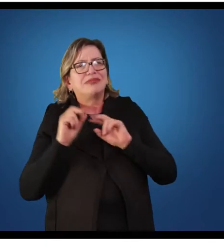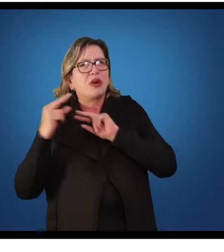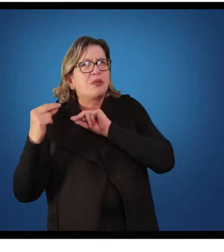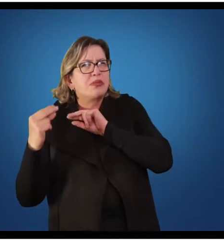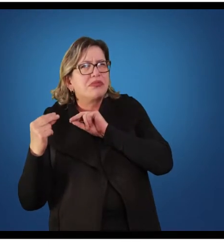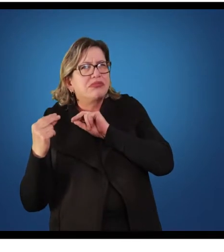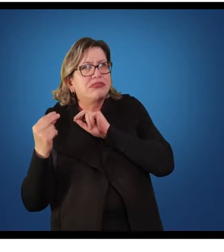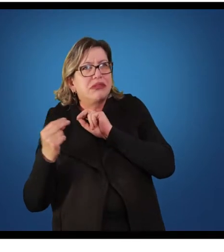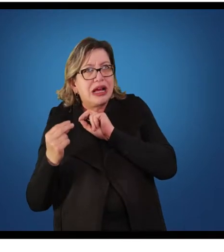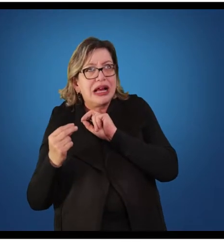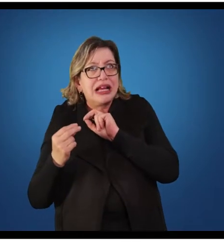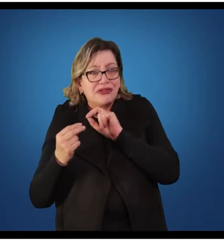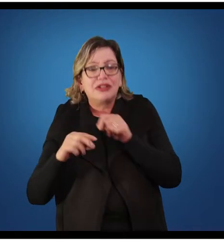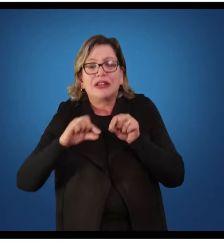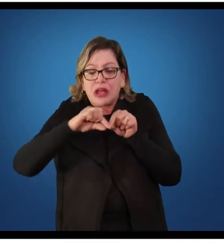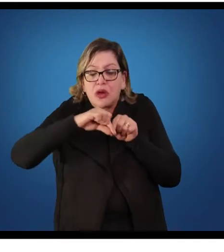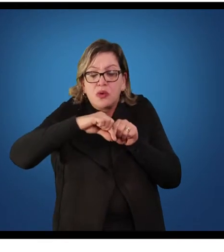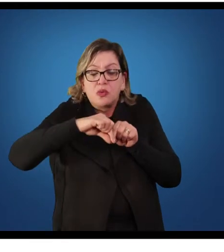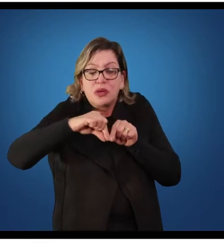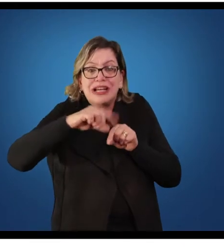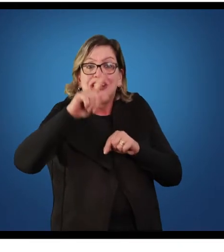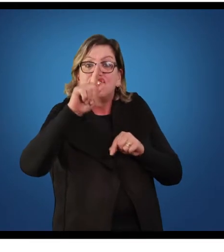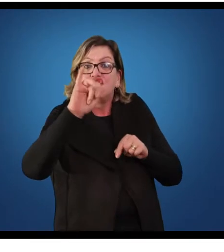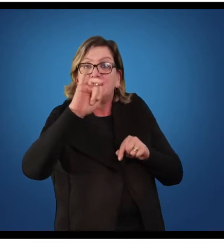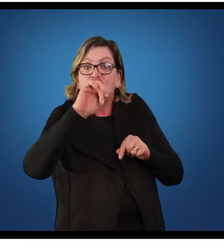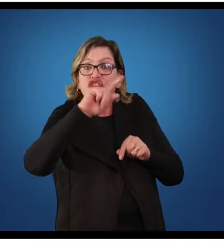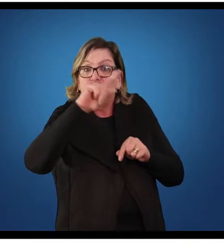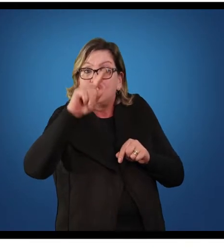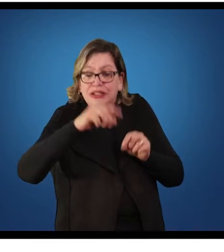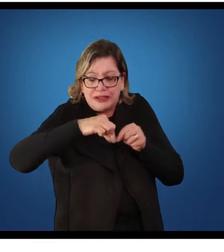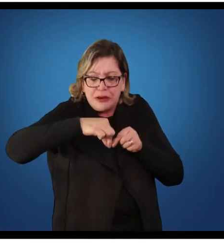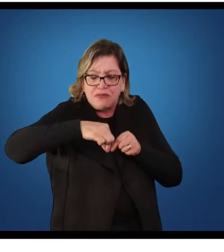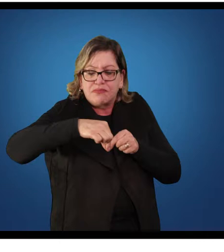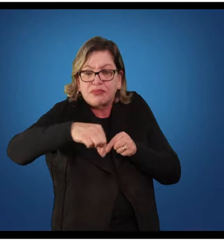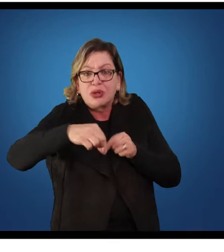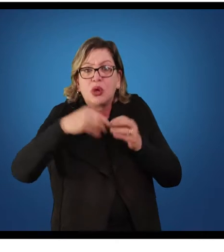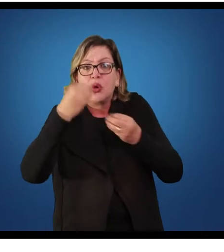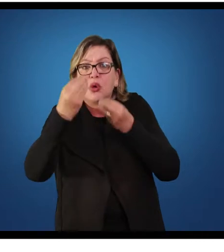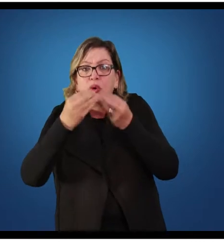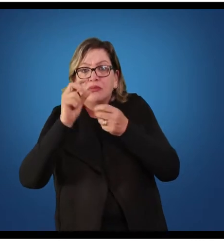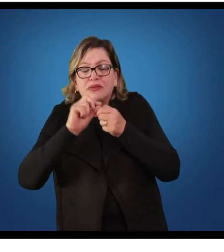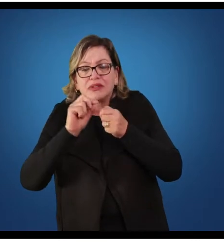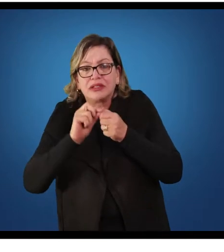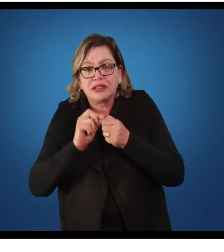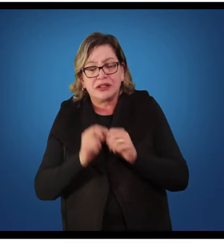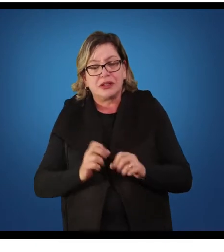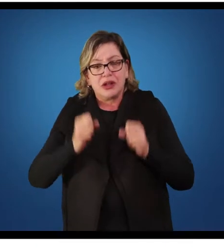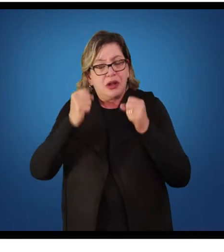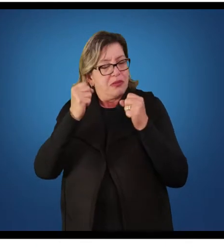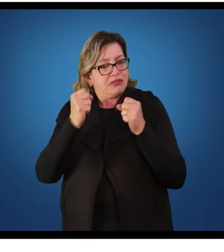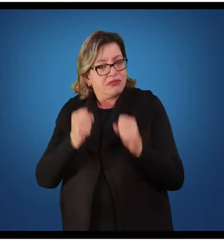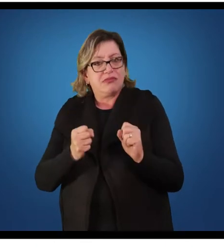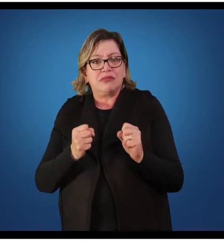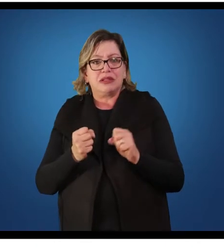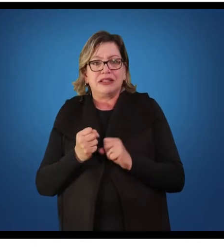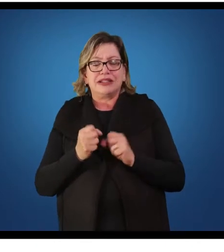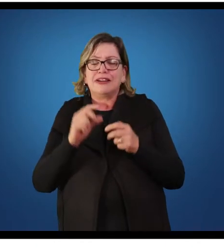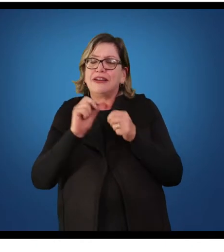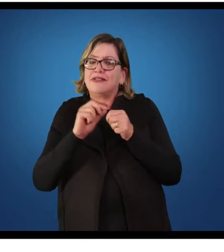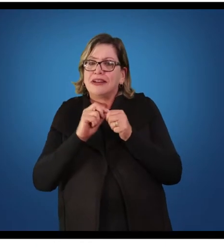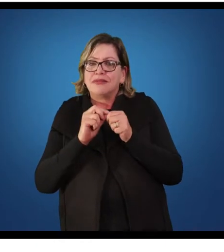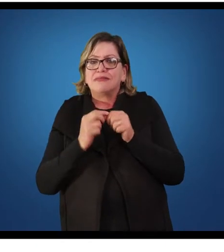PET, né? Demarcação com giz. Como que ele quer dizer demarcação com giz? Ele pode colocar, por exemplo, para a